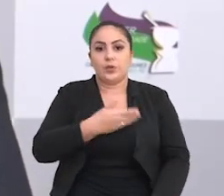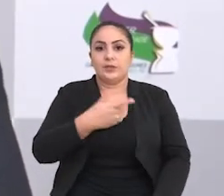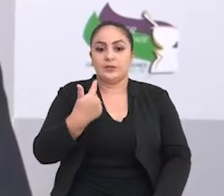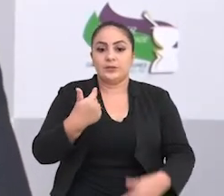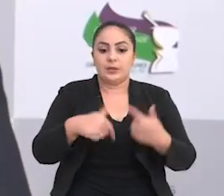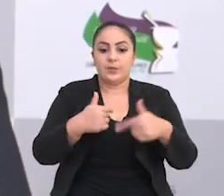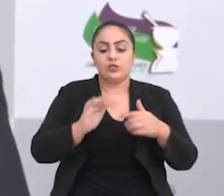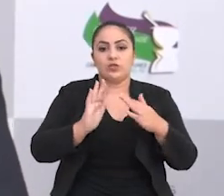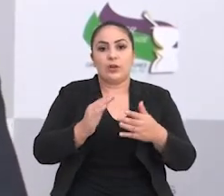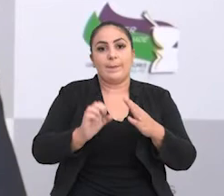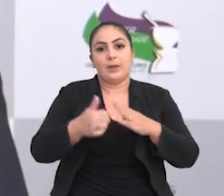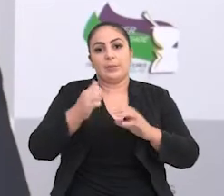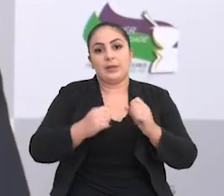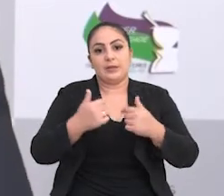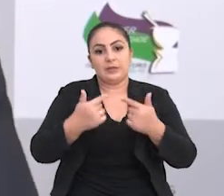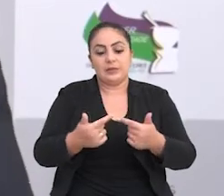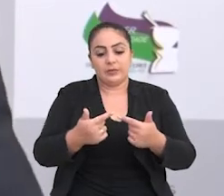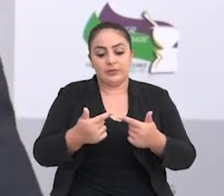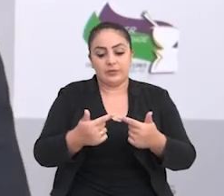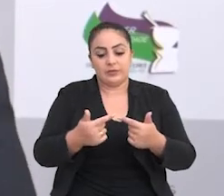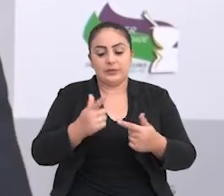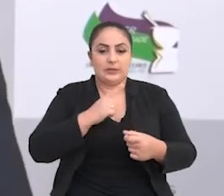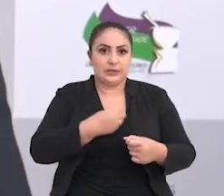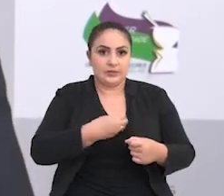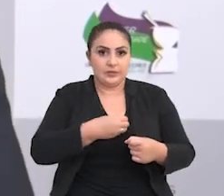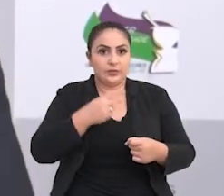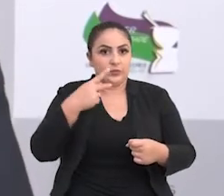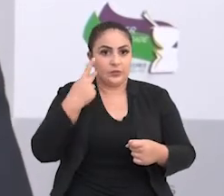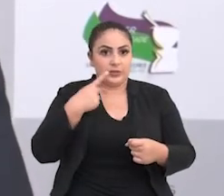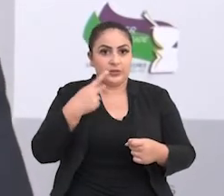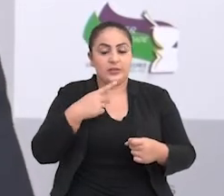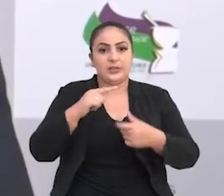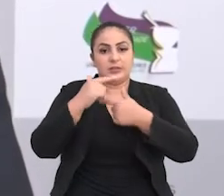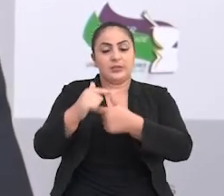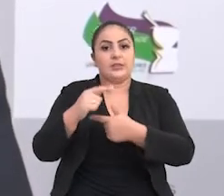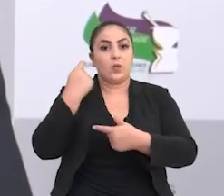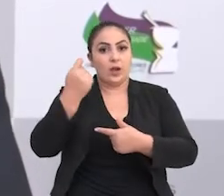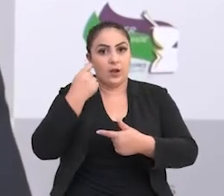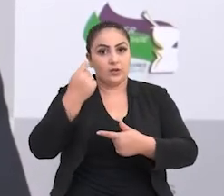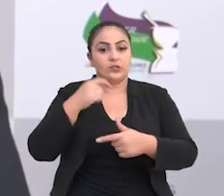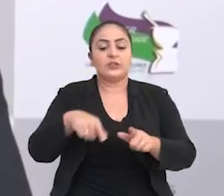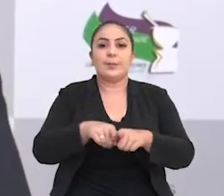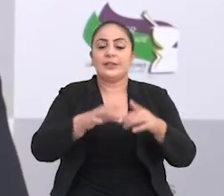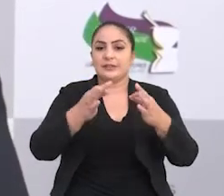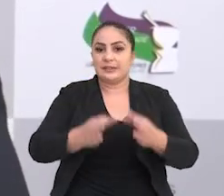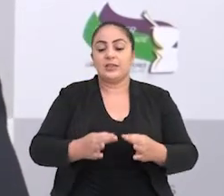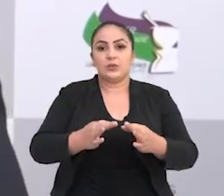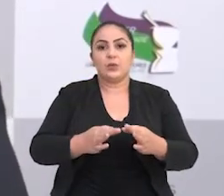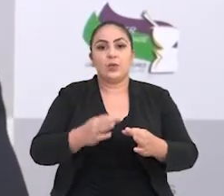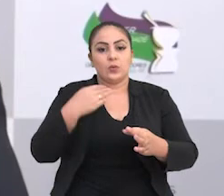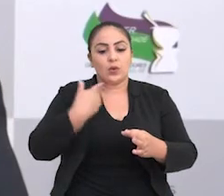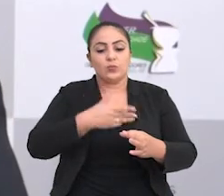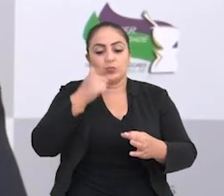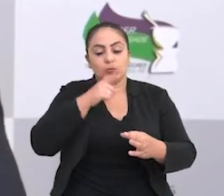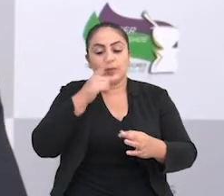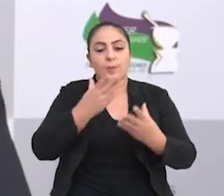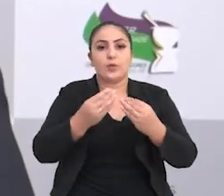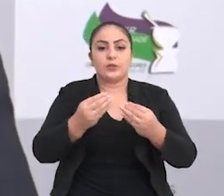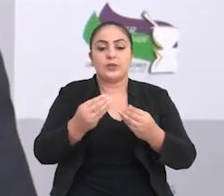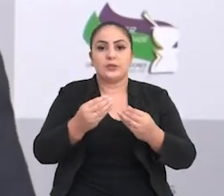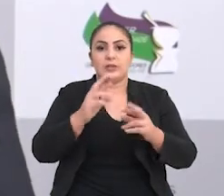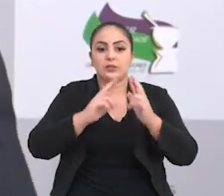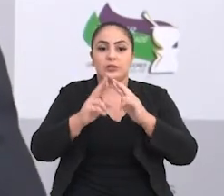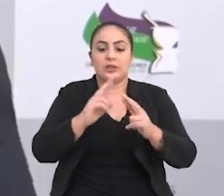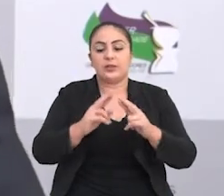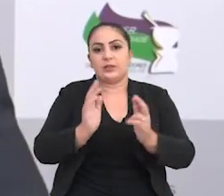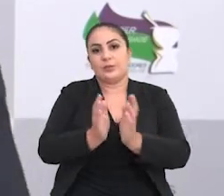estamos trabalhando aí, já é a primeira ação da Frente Parlamentar dos Vereadores pela Tradição Gaúcha e com certeza colheremos muitos